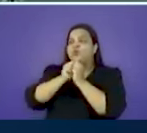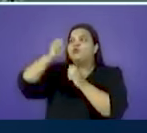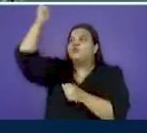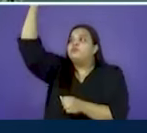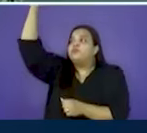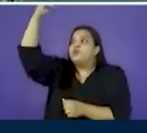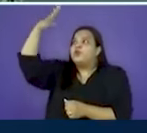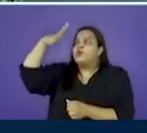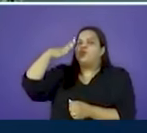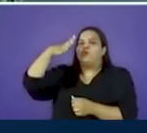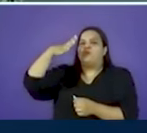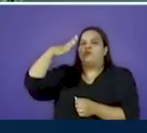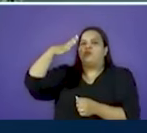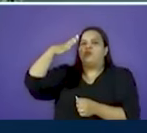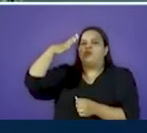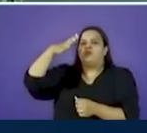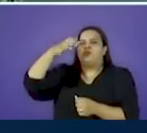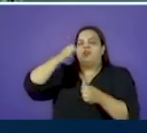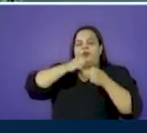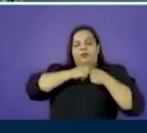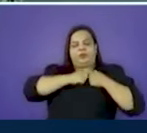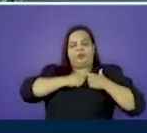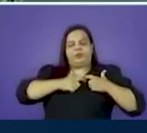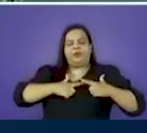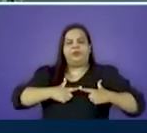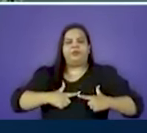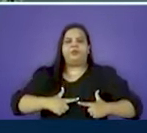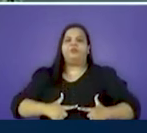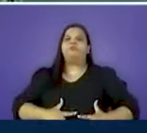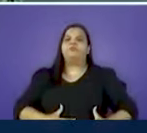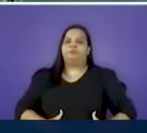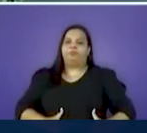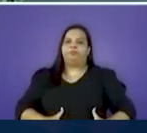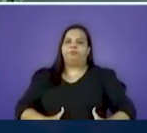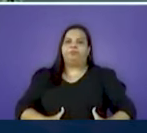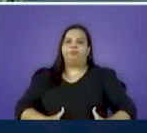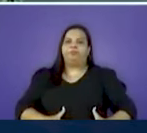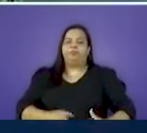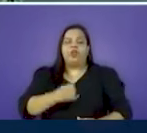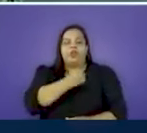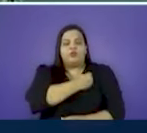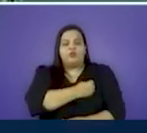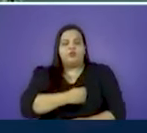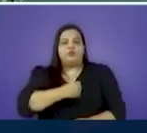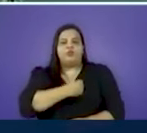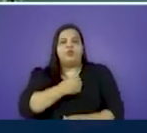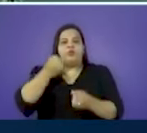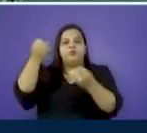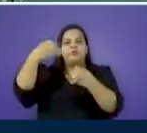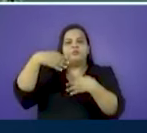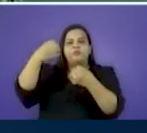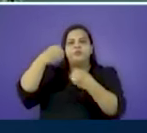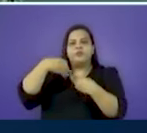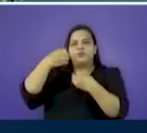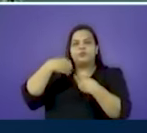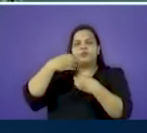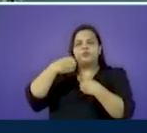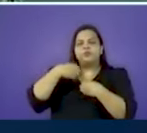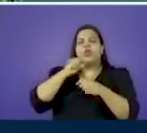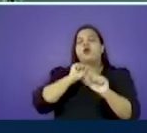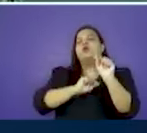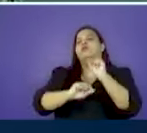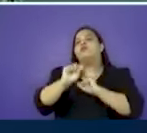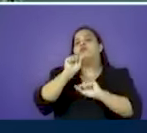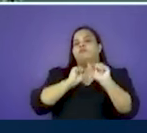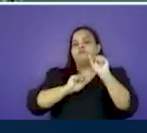em santidade. E o que João nos ensina aqui pelo Espírito Santo, irmãos,